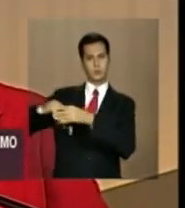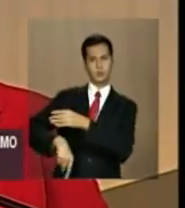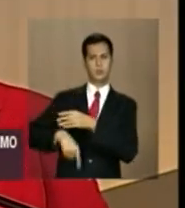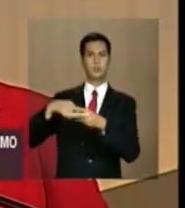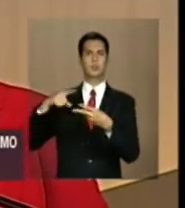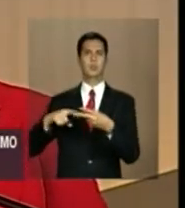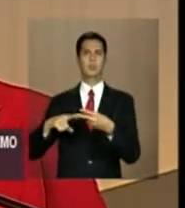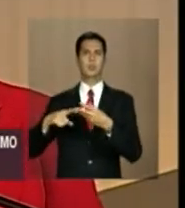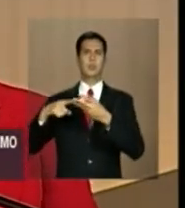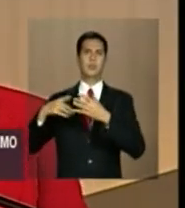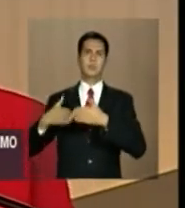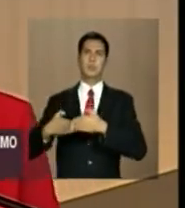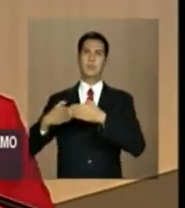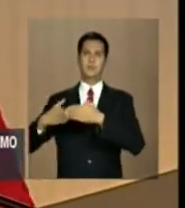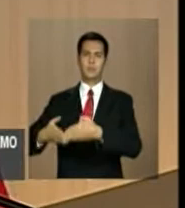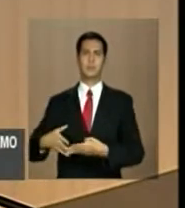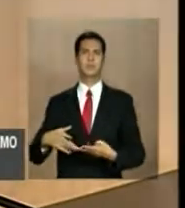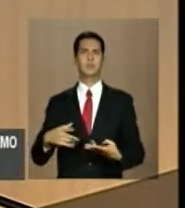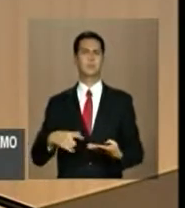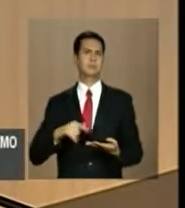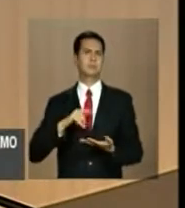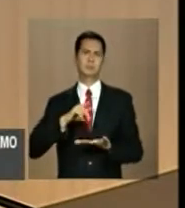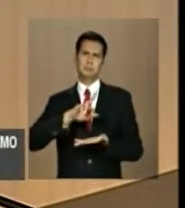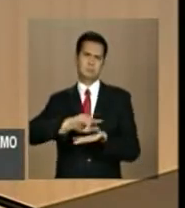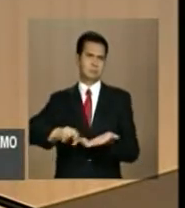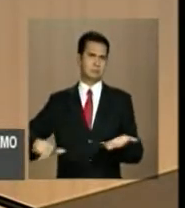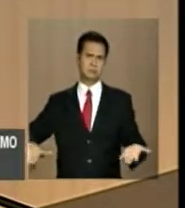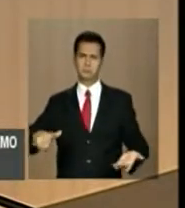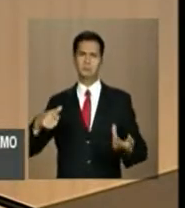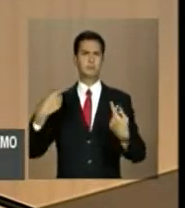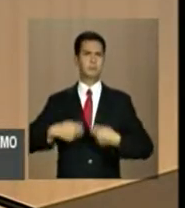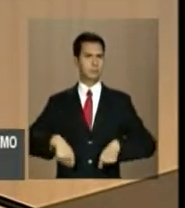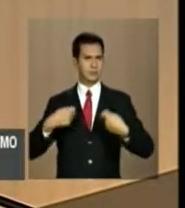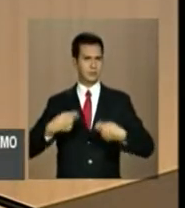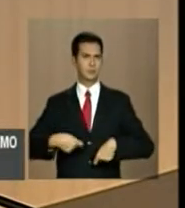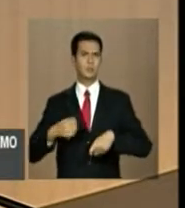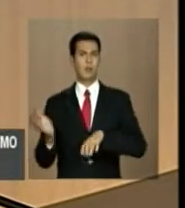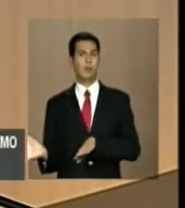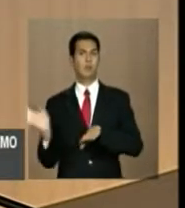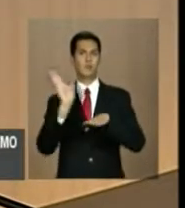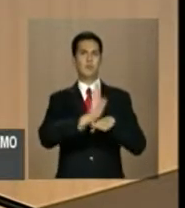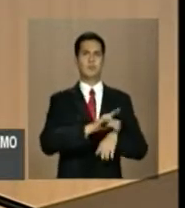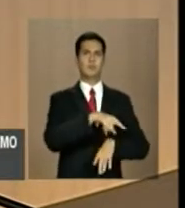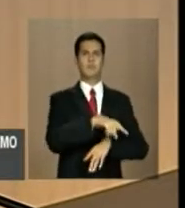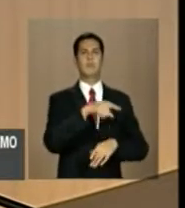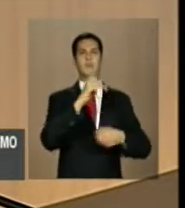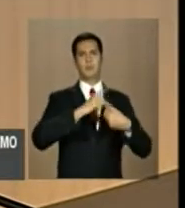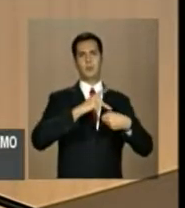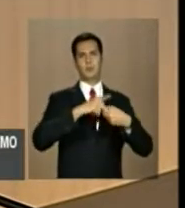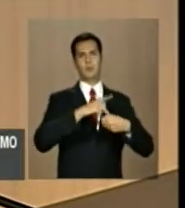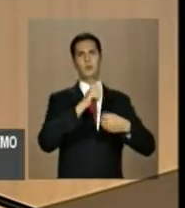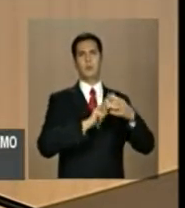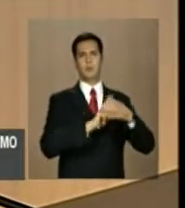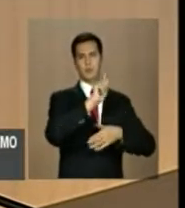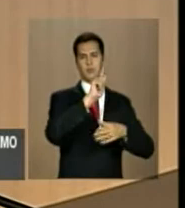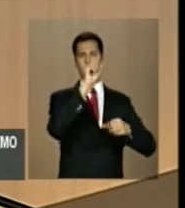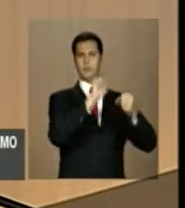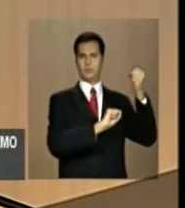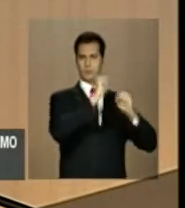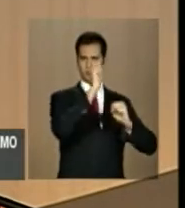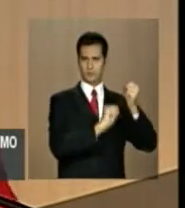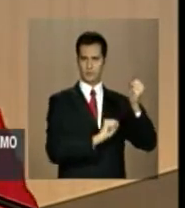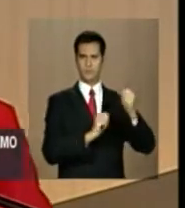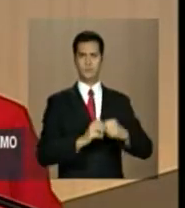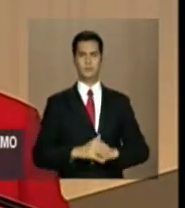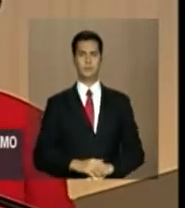navios, e de tudo aquilo necessário para a produção de petróleo e gás. Eu